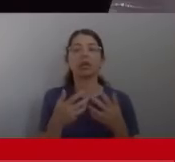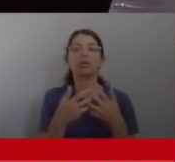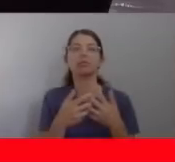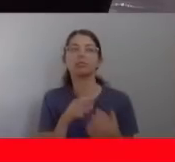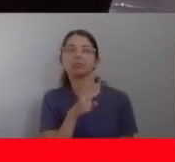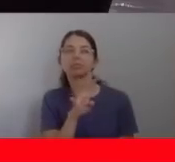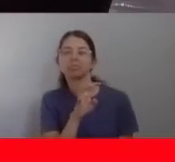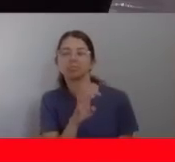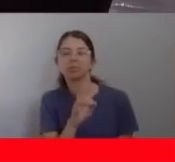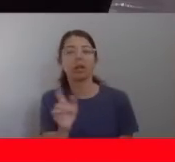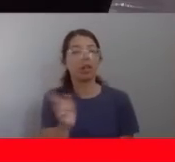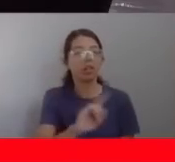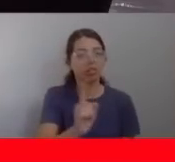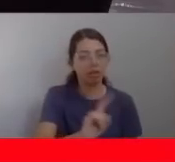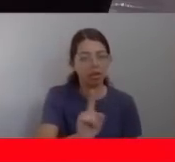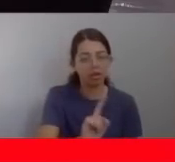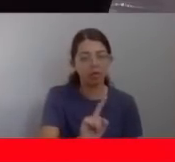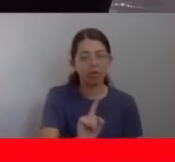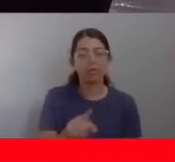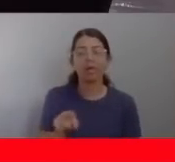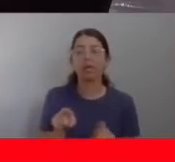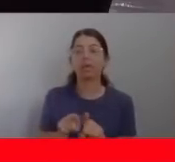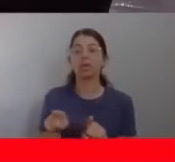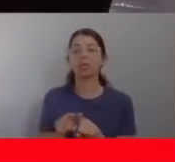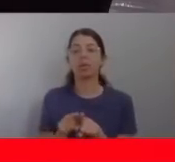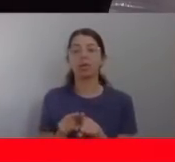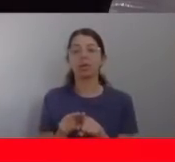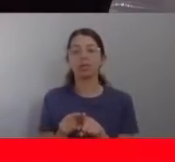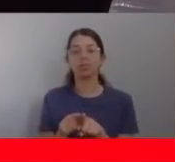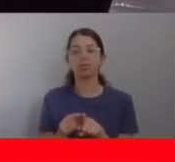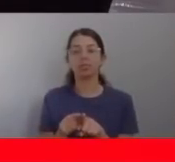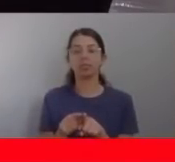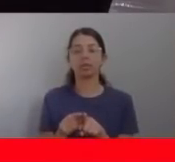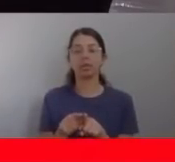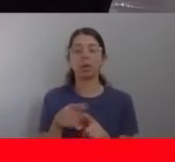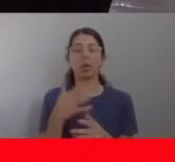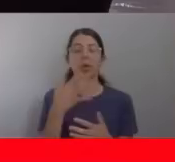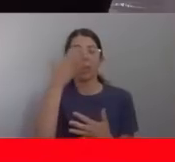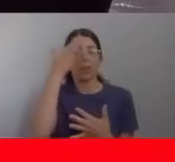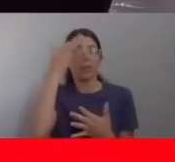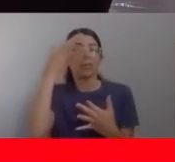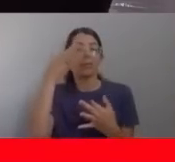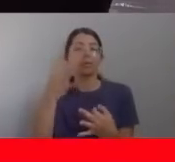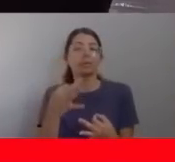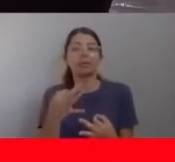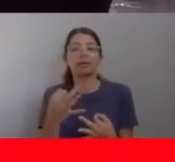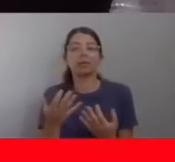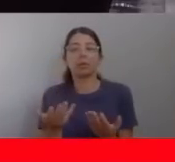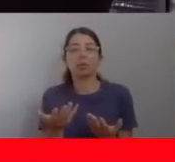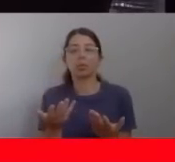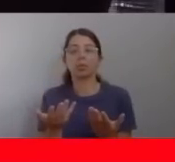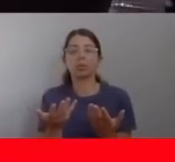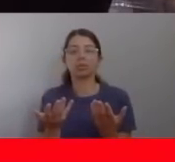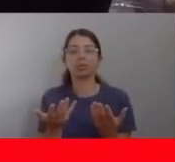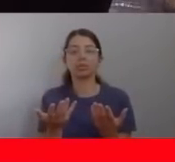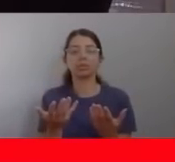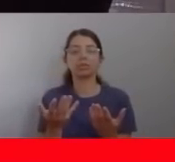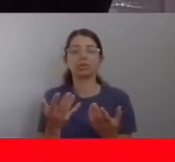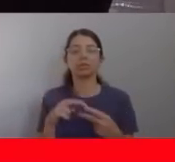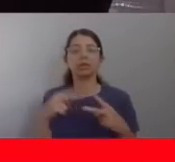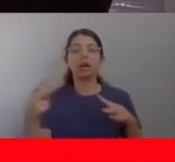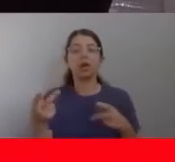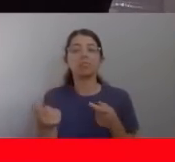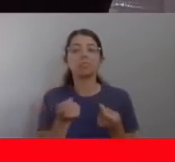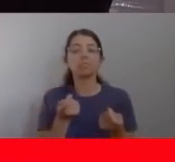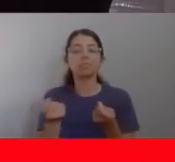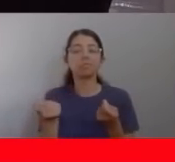em causa essa essa esse comportamento ou ou essa é a forma como o Executivo gera essa